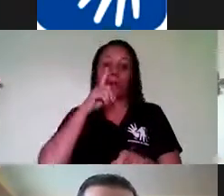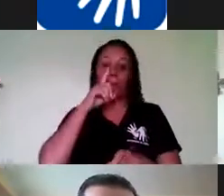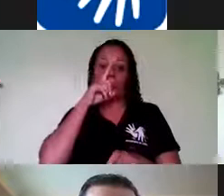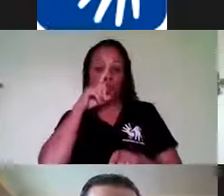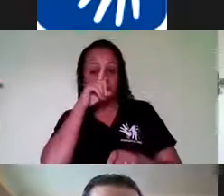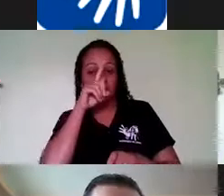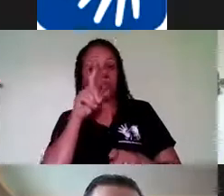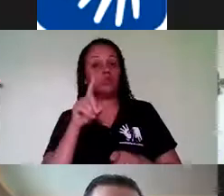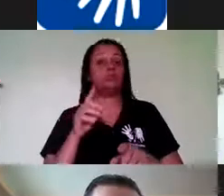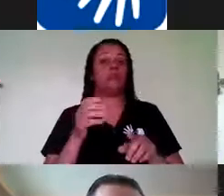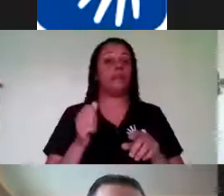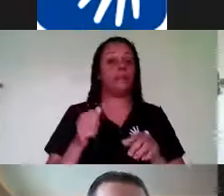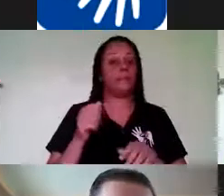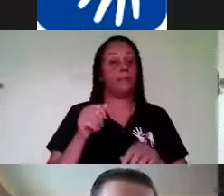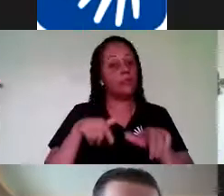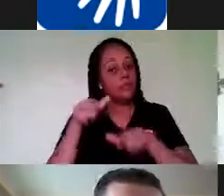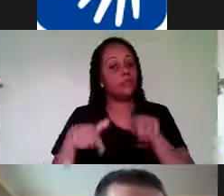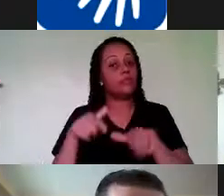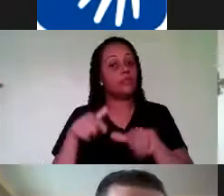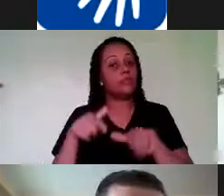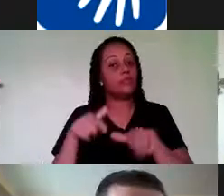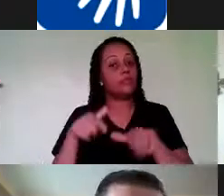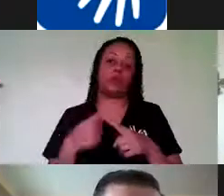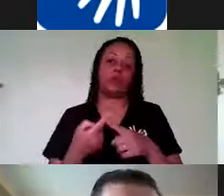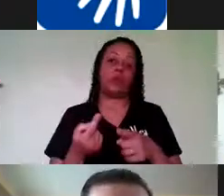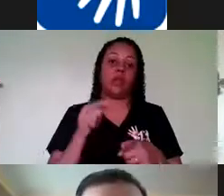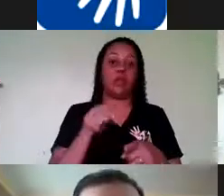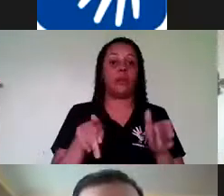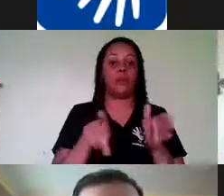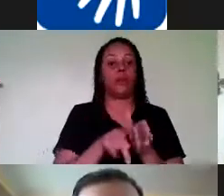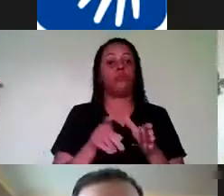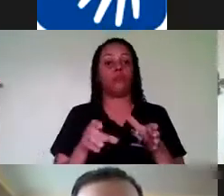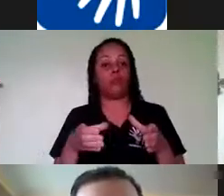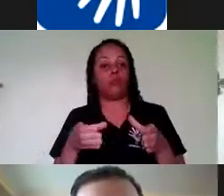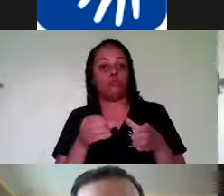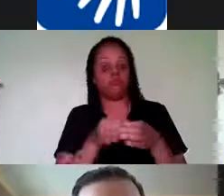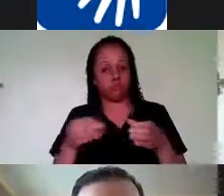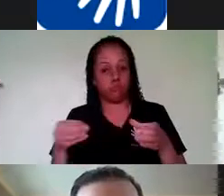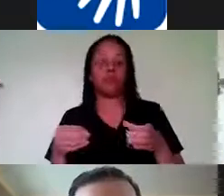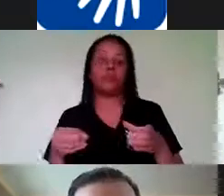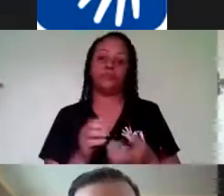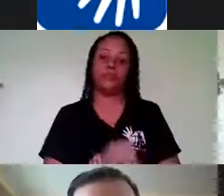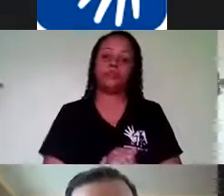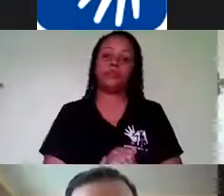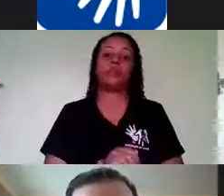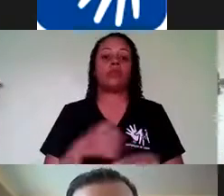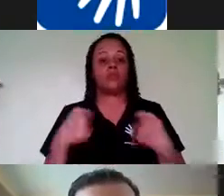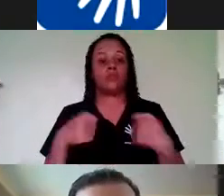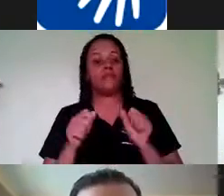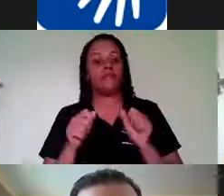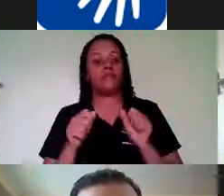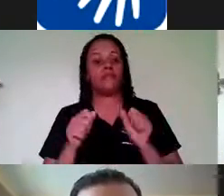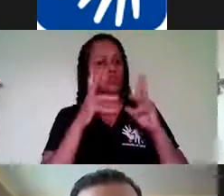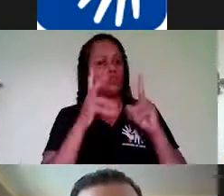dado o fato de que ele faz parte da cota. Então, eu achei isso muito interessante, tive que refazer, obviamente, todos os laudos me deu um